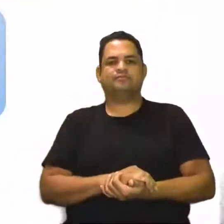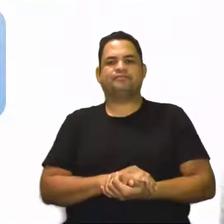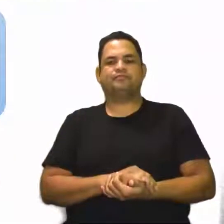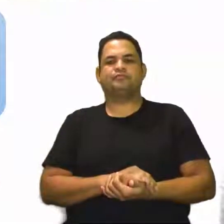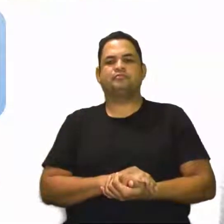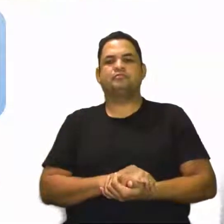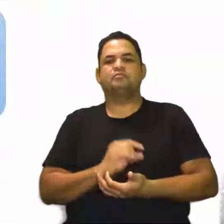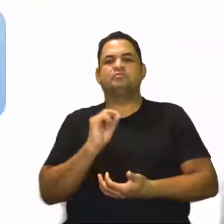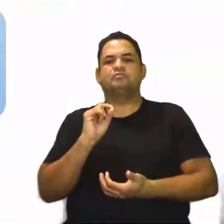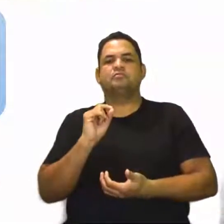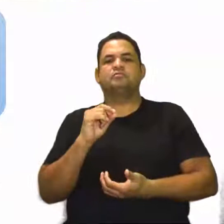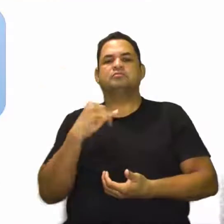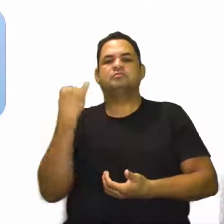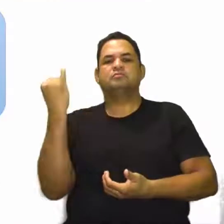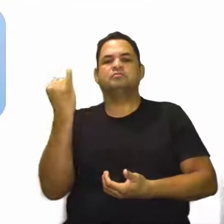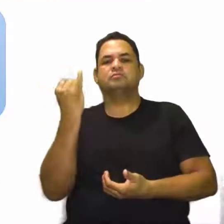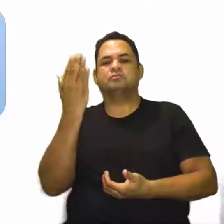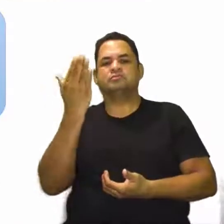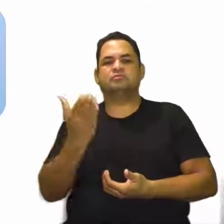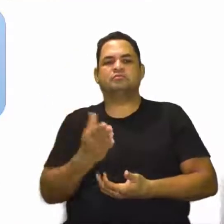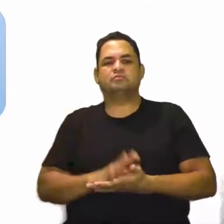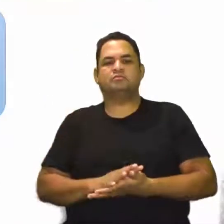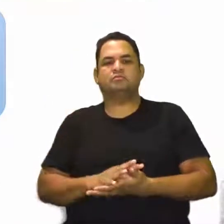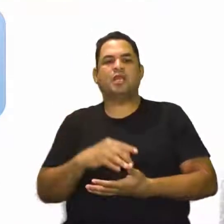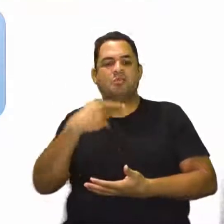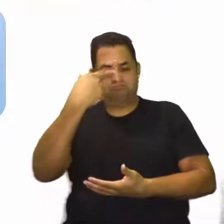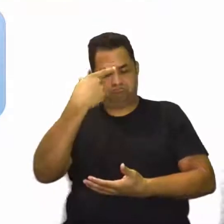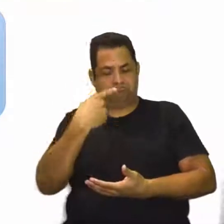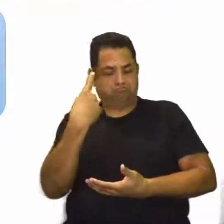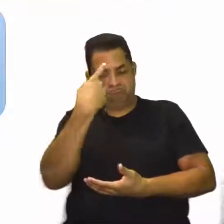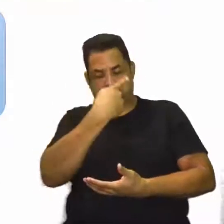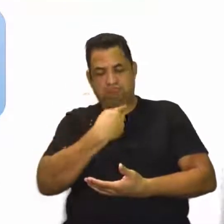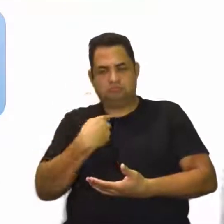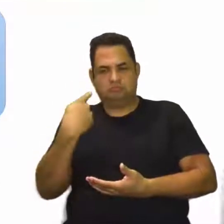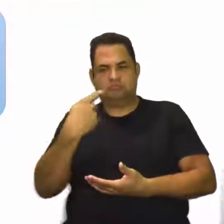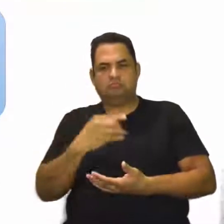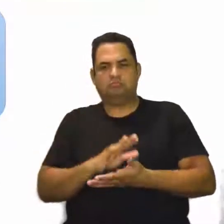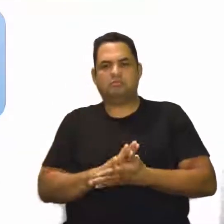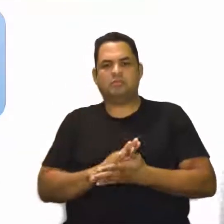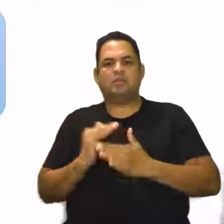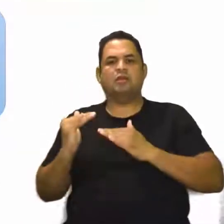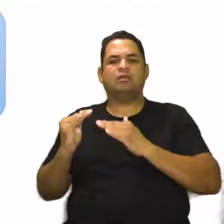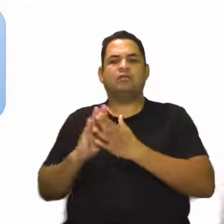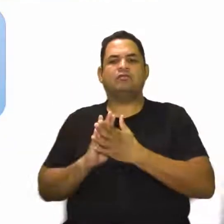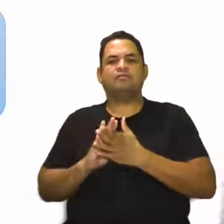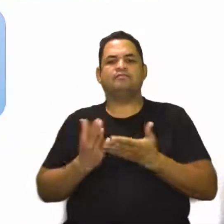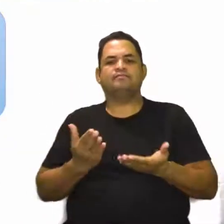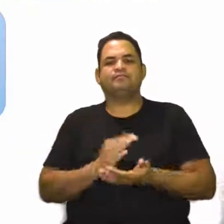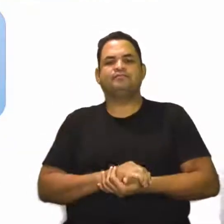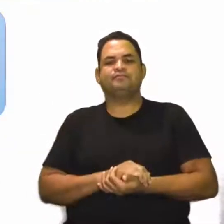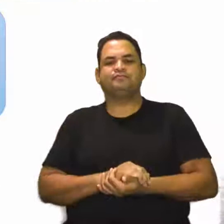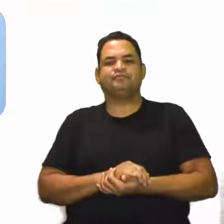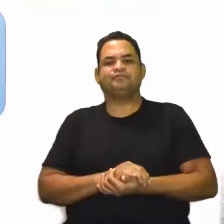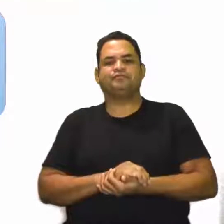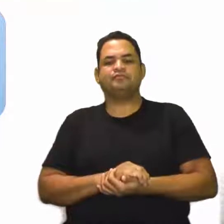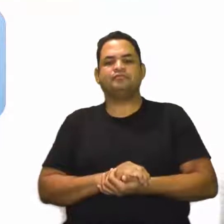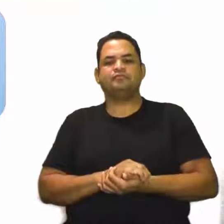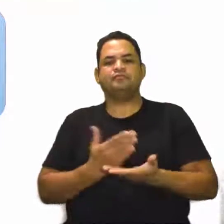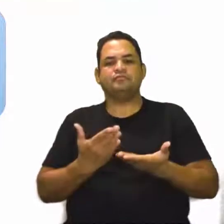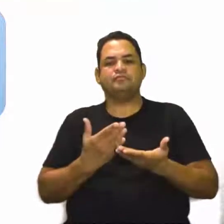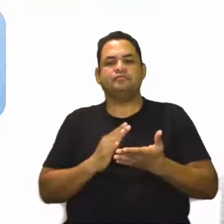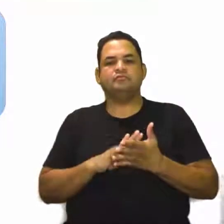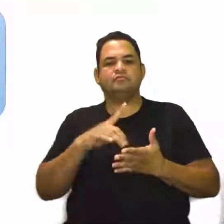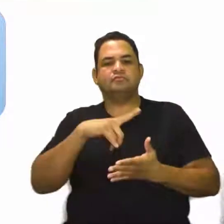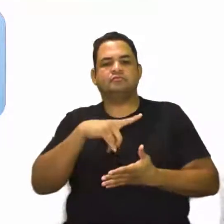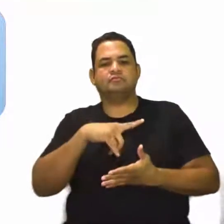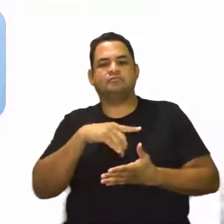mais que eu tenho que considerar então, né, professora? A aparência. Isso. Quando a gente diz de harmonia, a aparência. A aparência de você